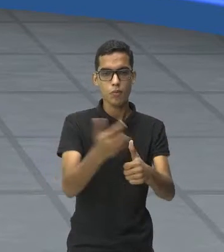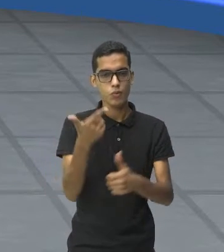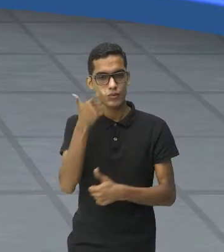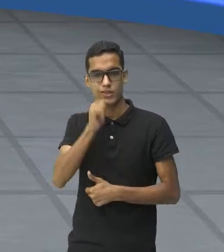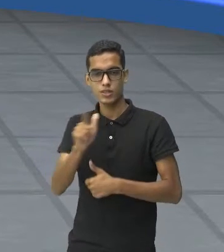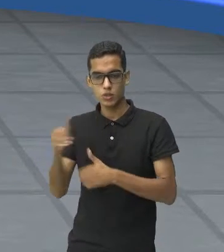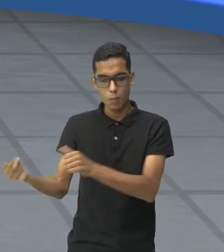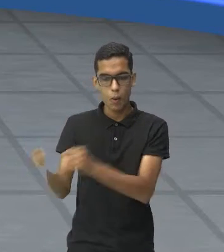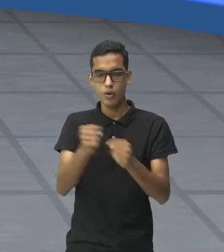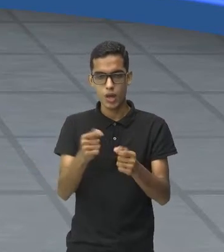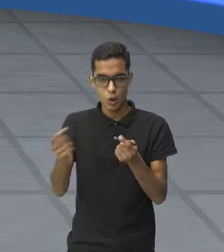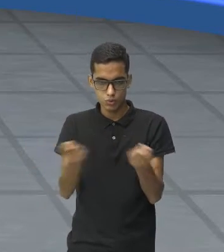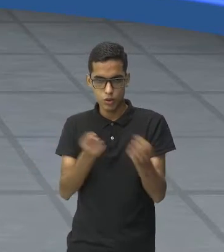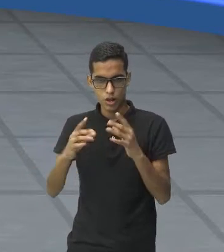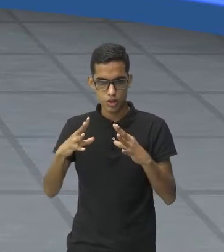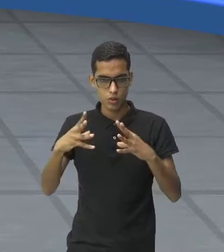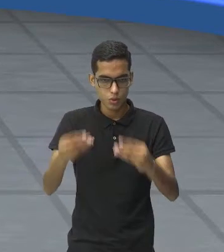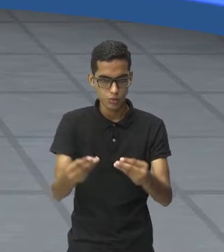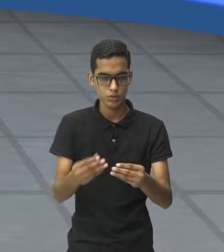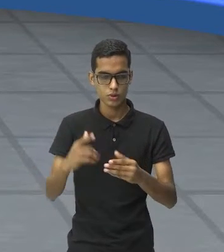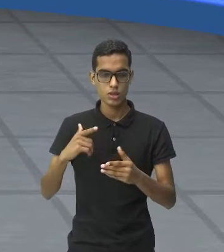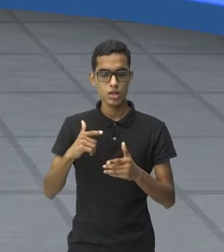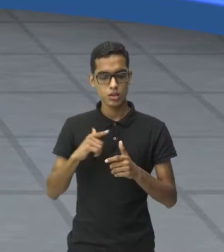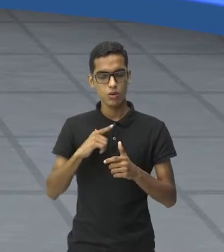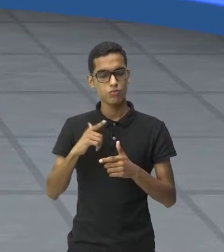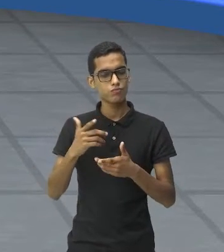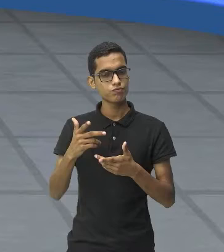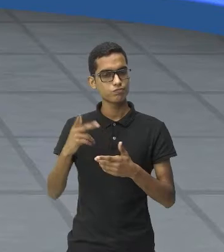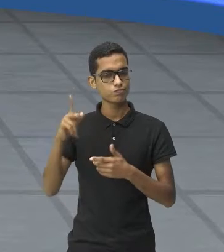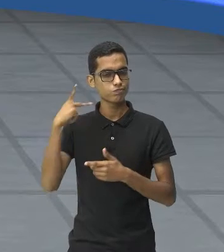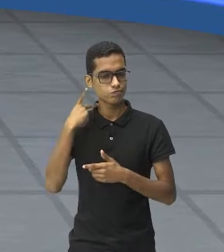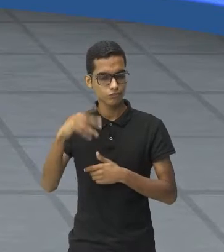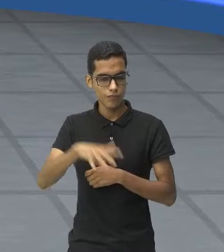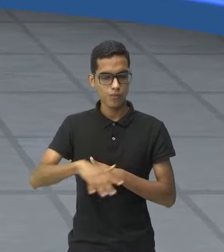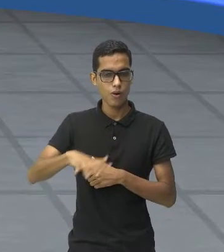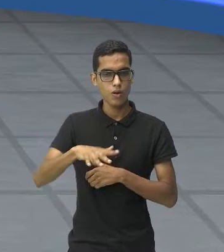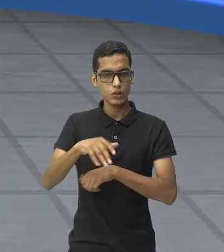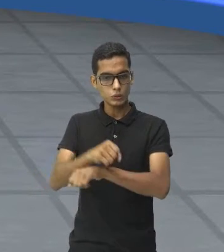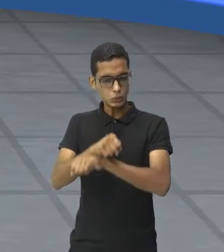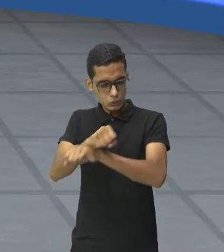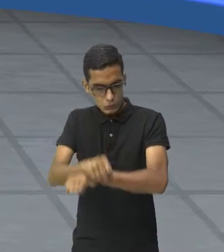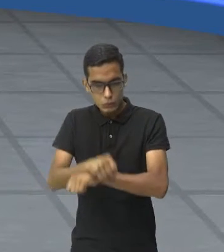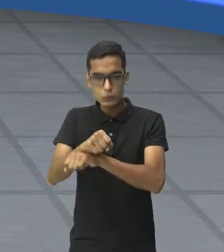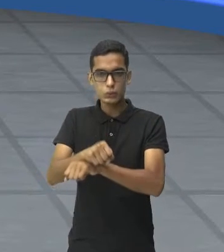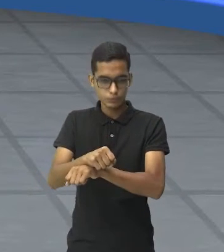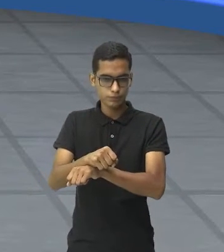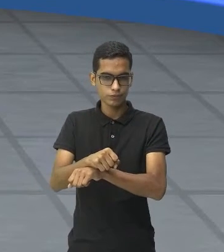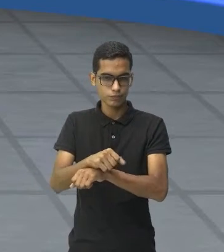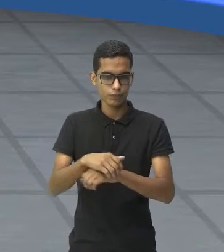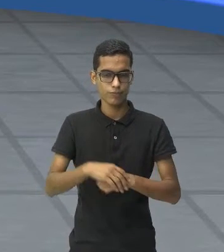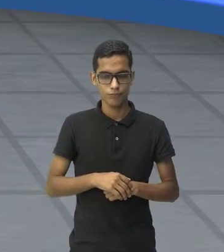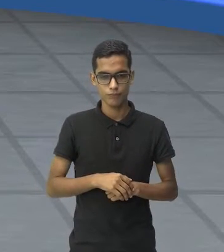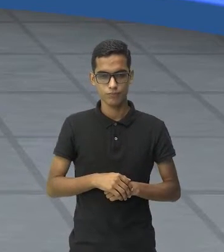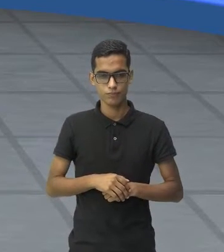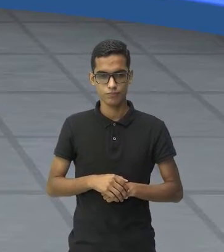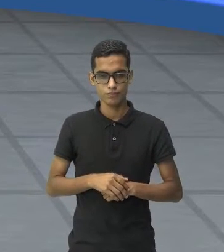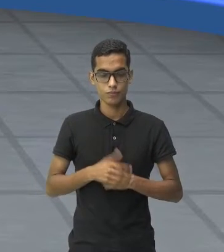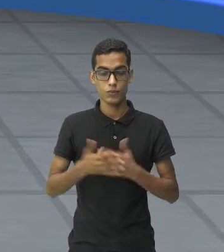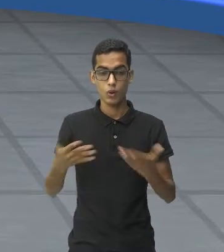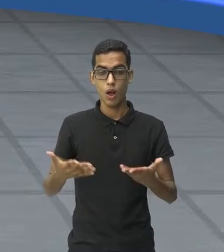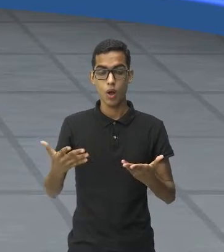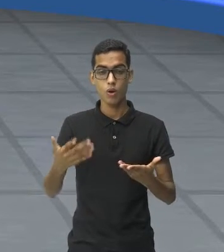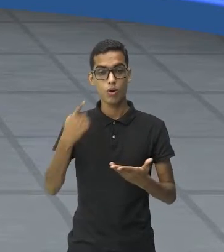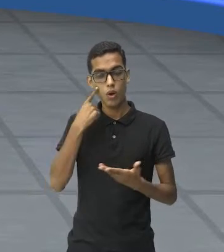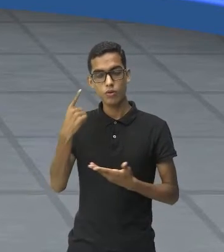diminuindo consideravelmente. Ok, gente? Agora a gente vai fazer um tour pelo Coliseu, para aprofundar um pouquinho sobre a política do pão